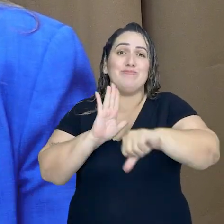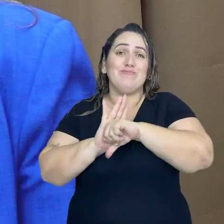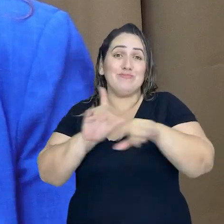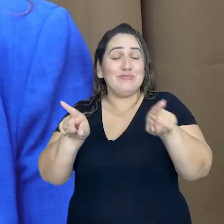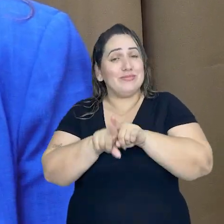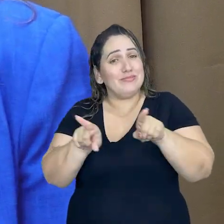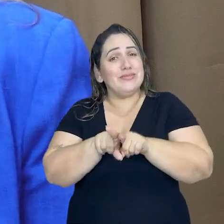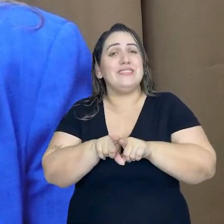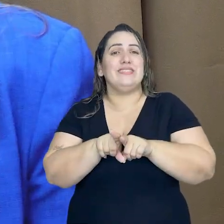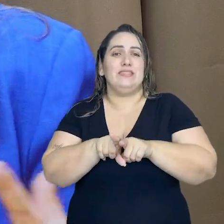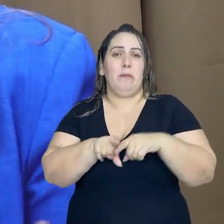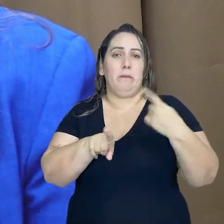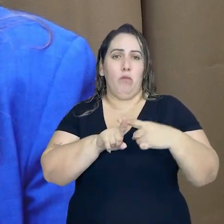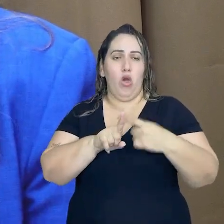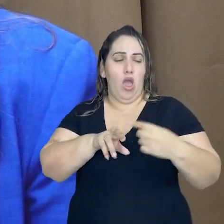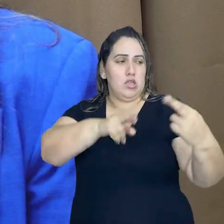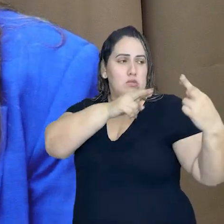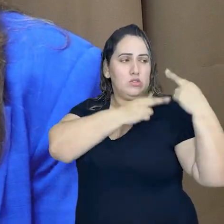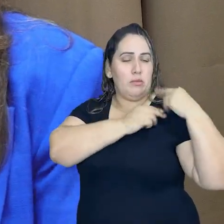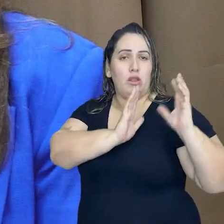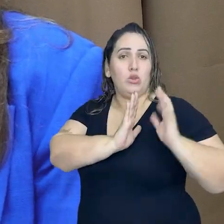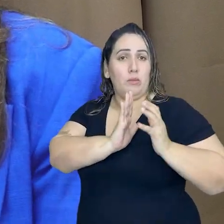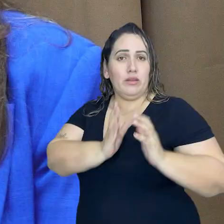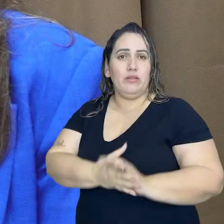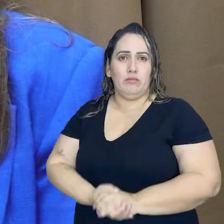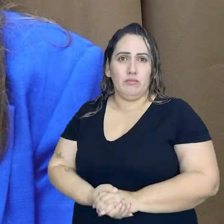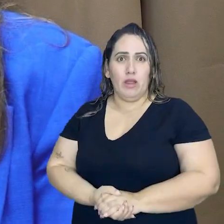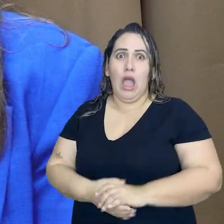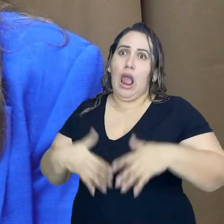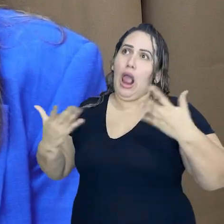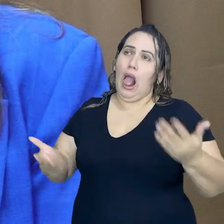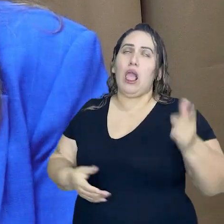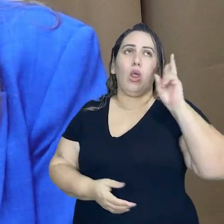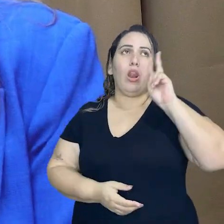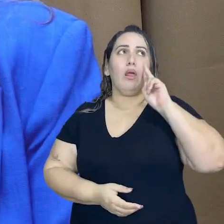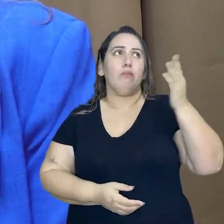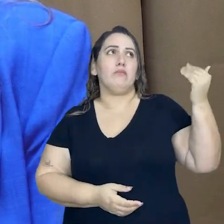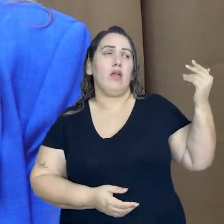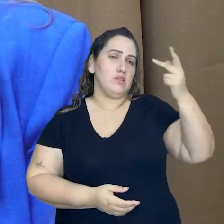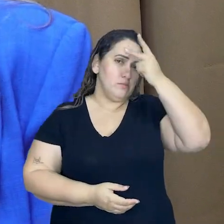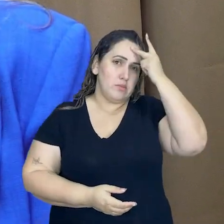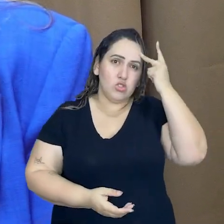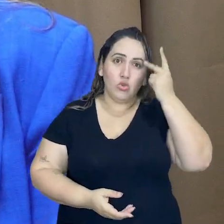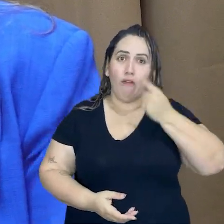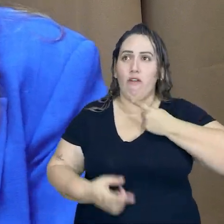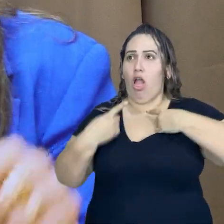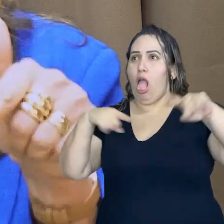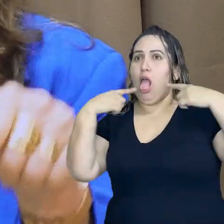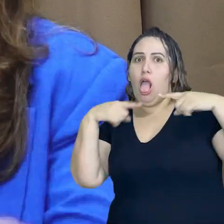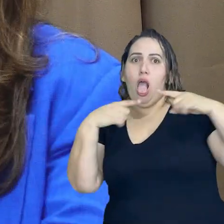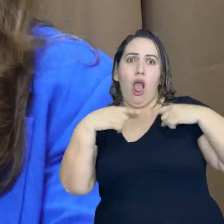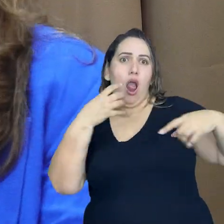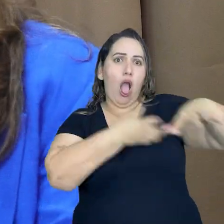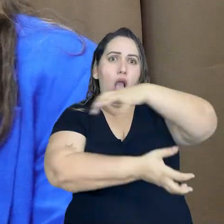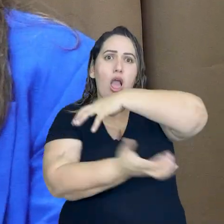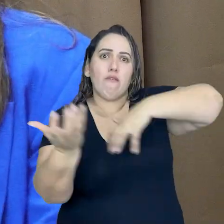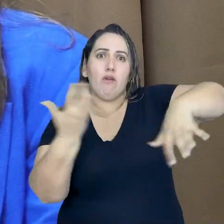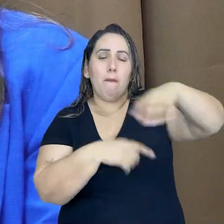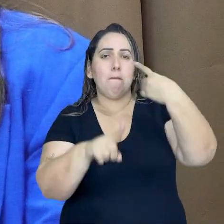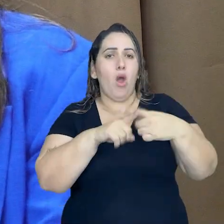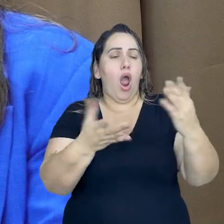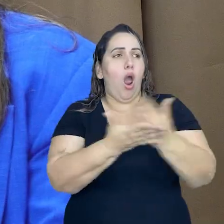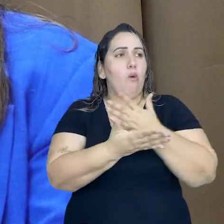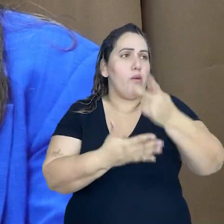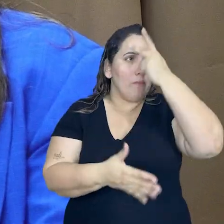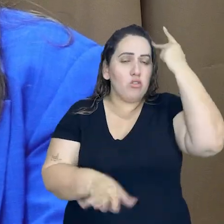pessoas ficaram revoltadas porque determinadas pessoas eleitas foram afastadas do seu cargo por conta